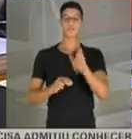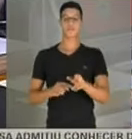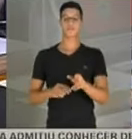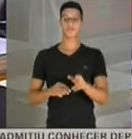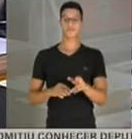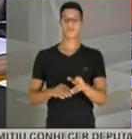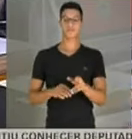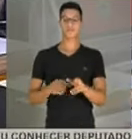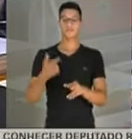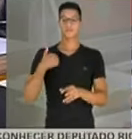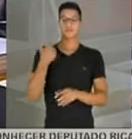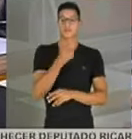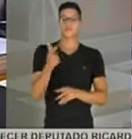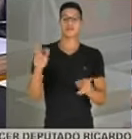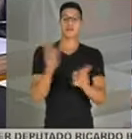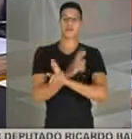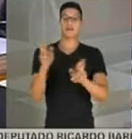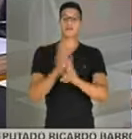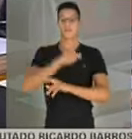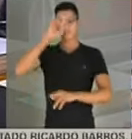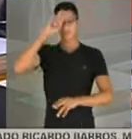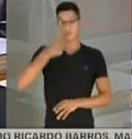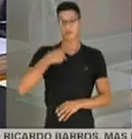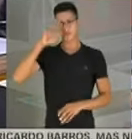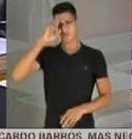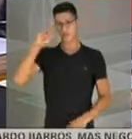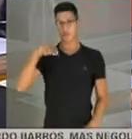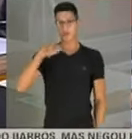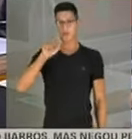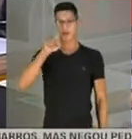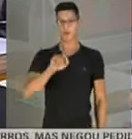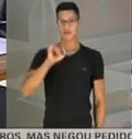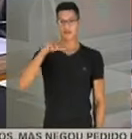respondeu, eu não tenho relação pessoal com o senhor Maximiliano.